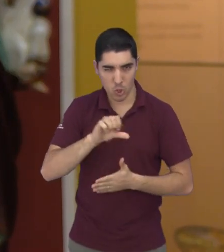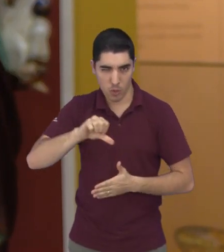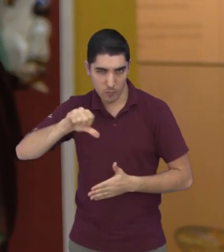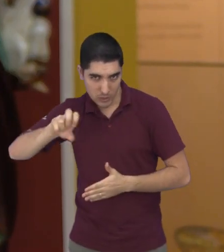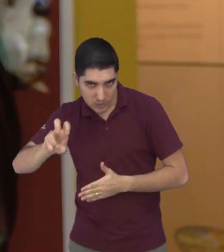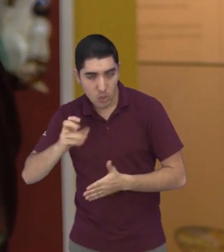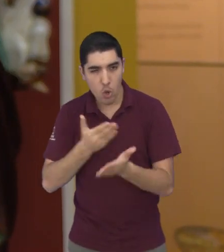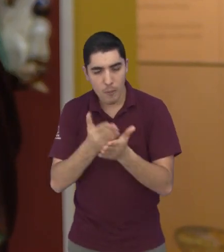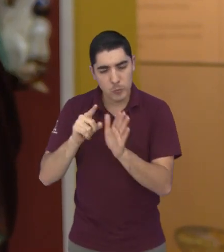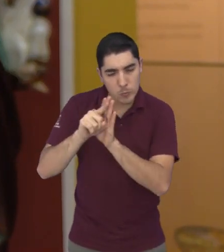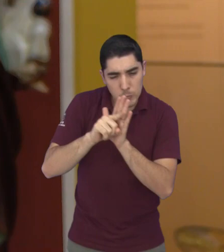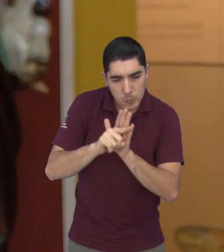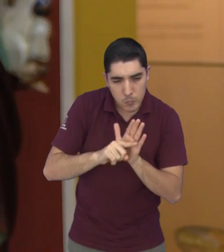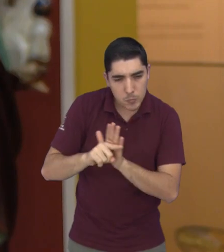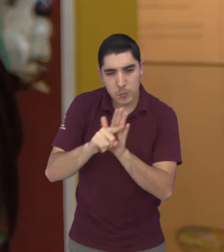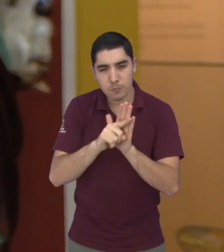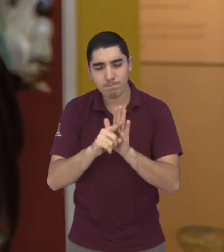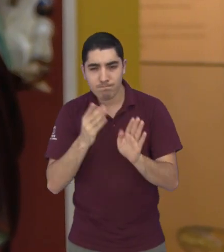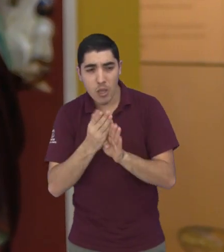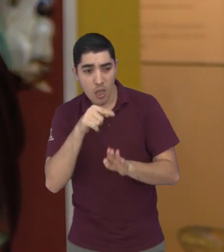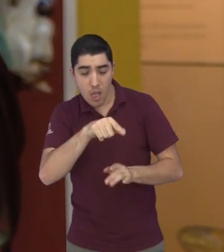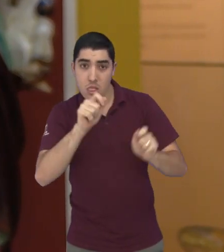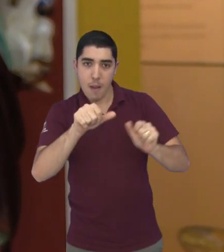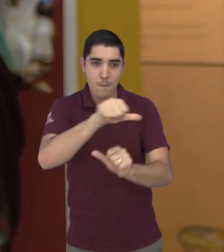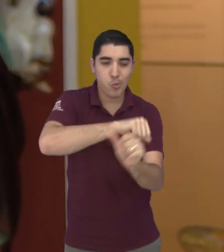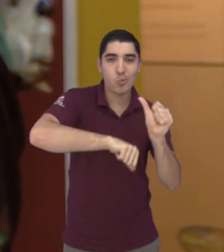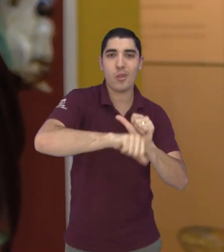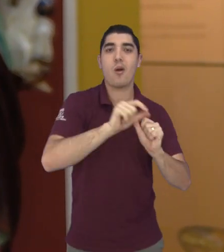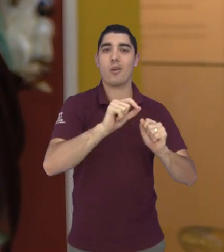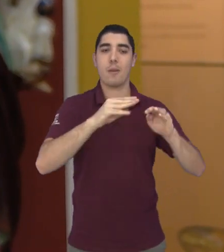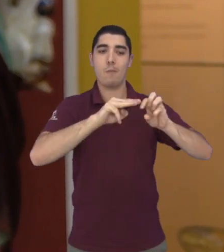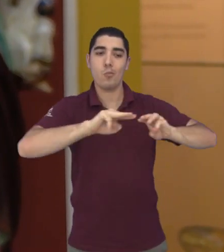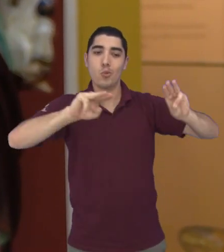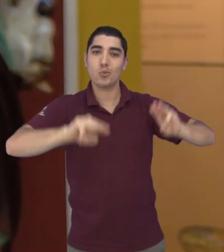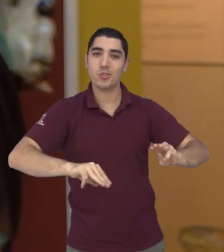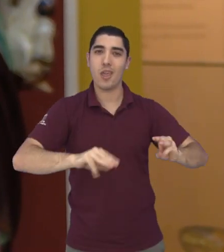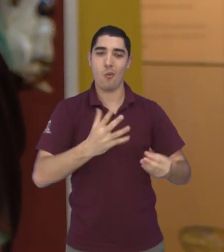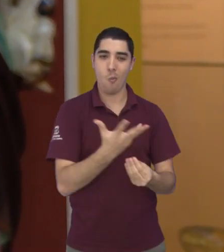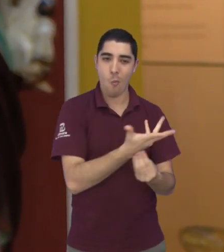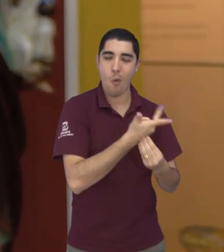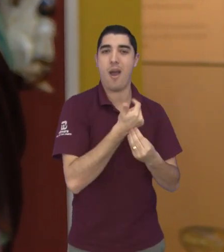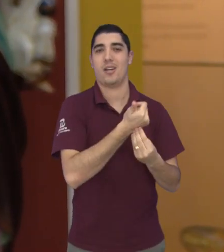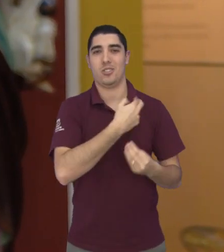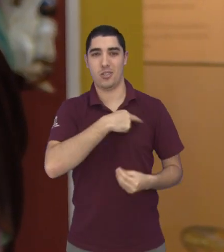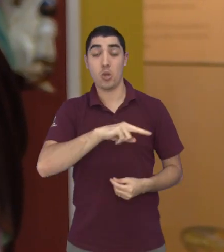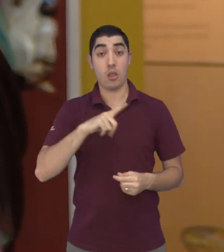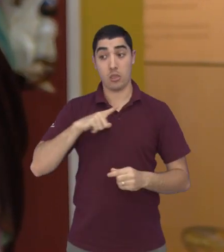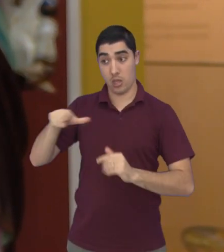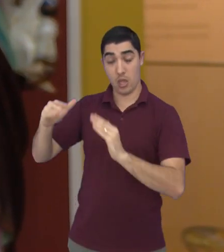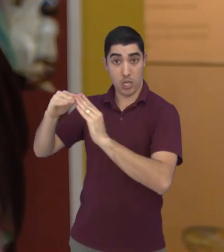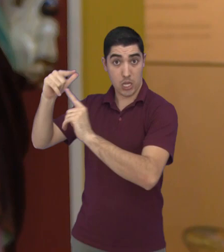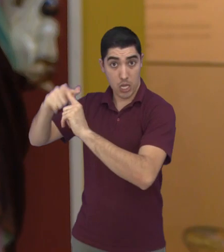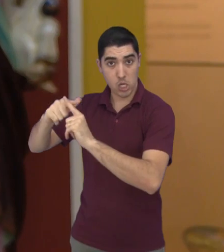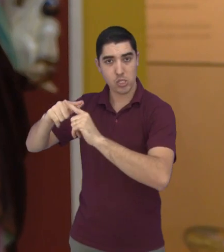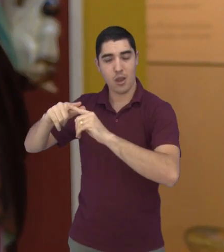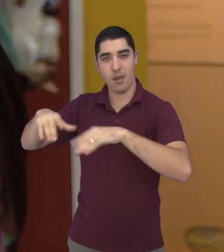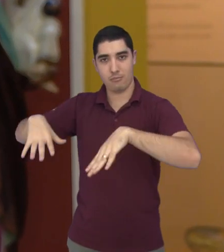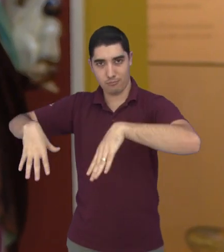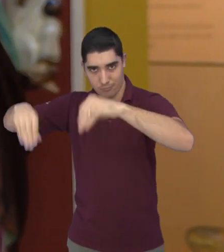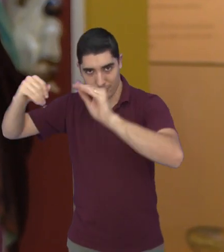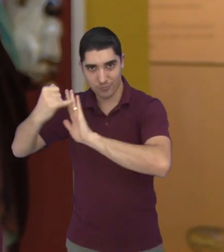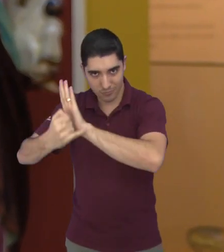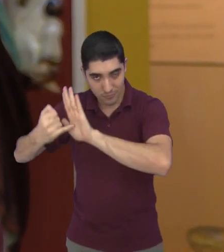Sacra e com as peças do acervo do Museu Municipal proveniente da Igreja Matriz, da Igreja